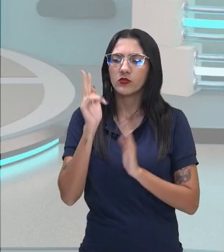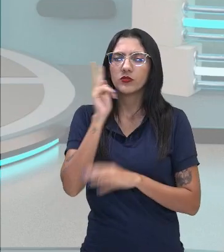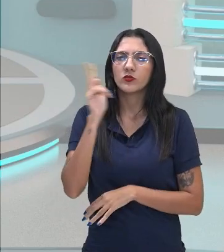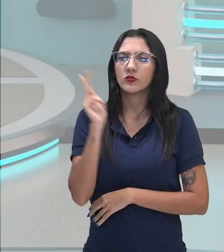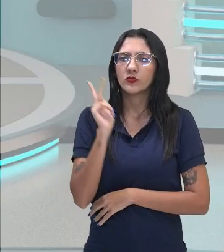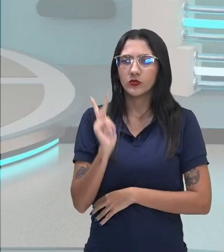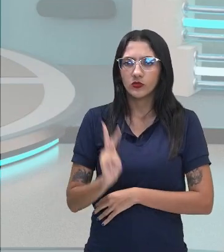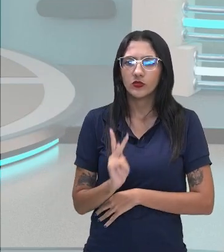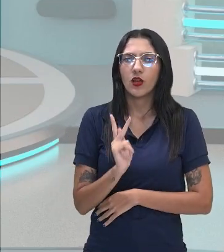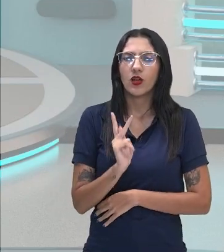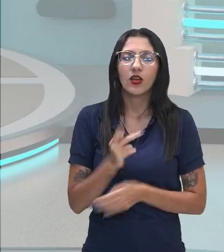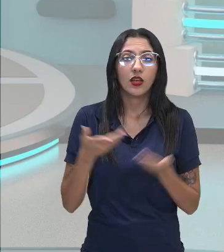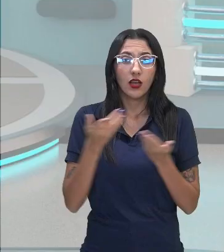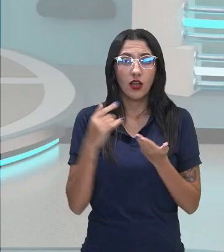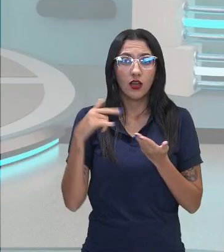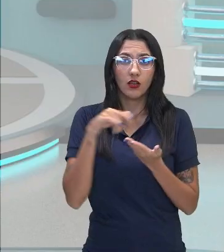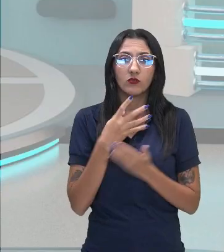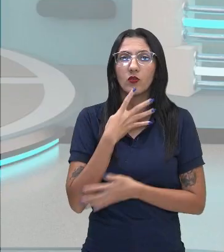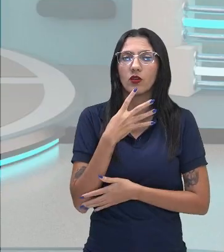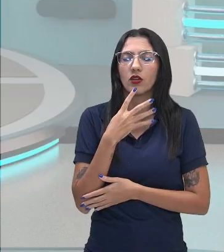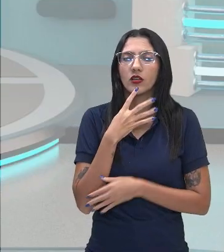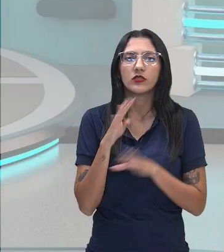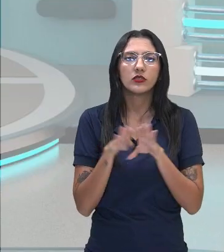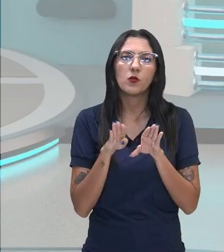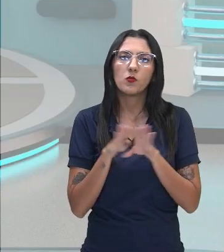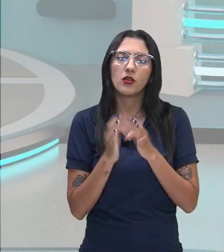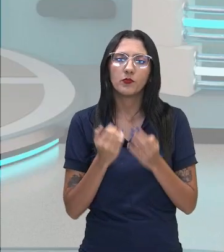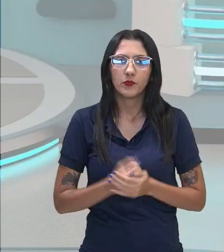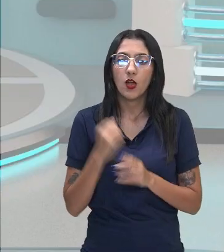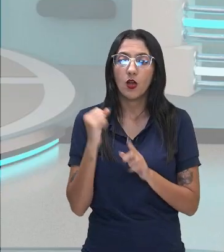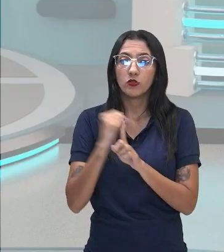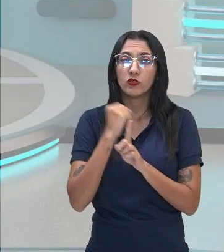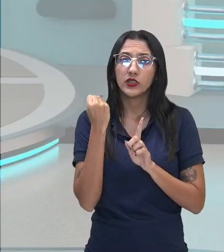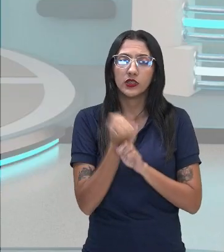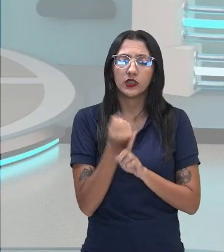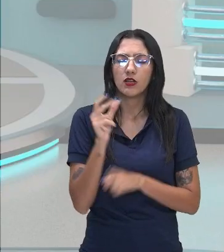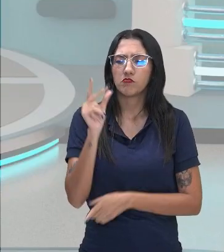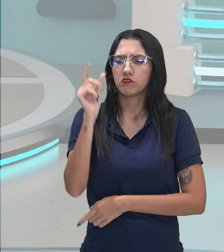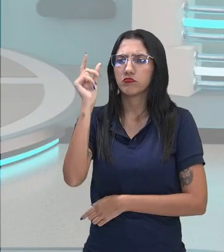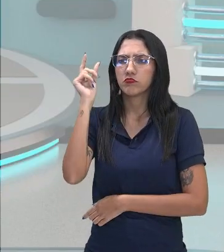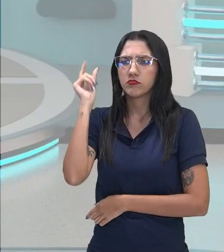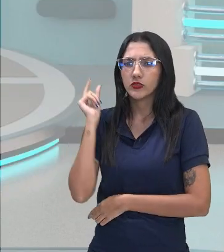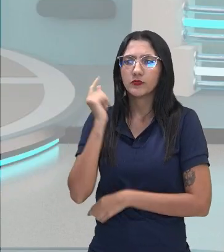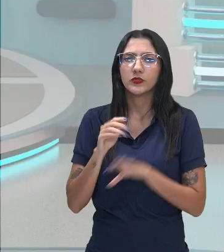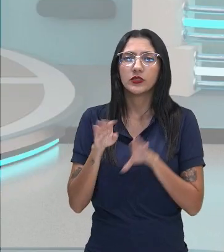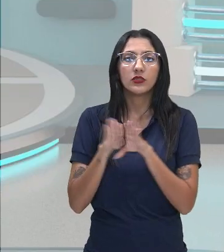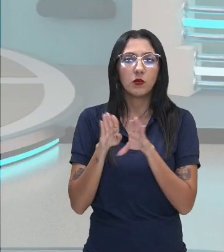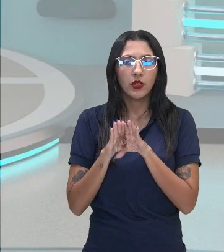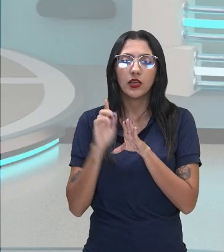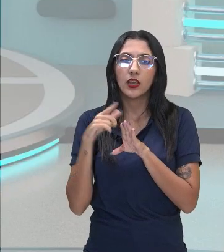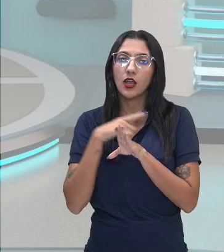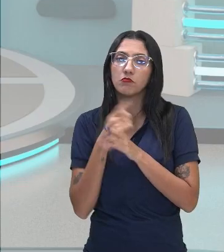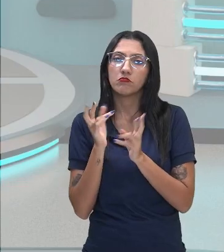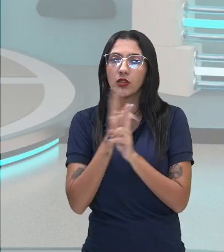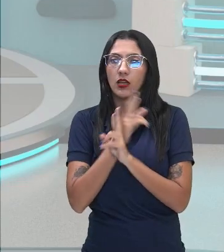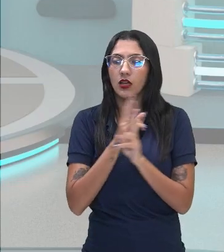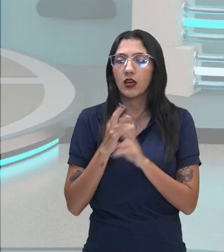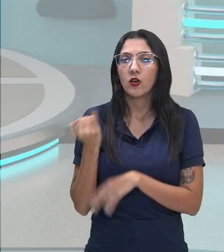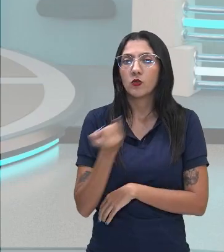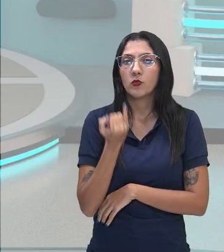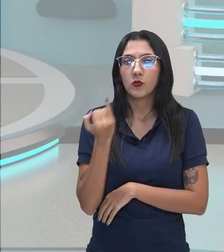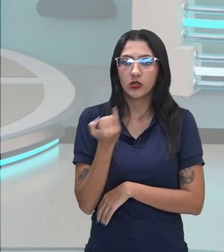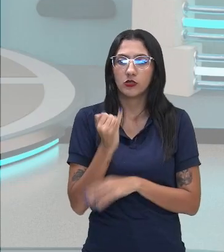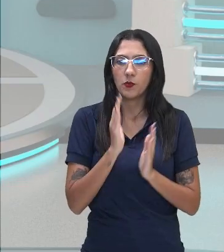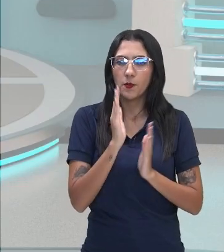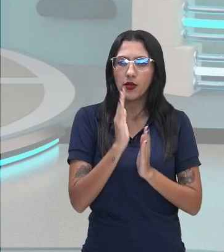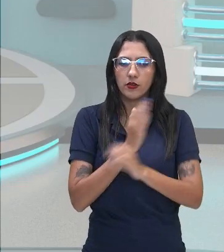um pouquinho de uma civilização da antiguidade e também vamos ver um pouco da Idade